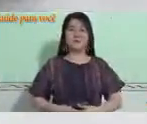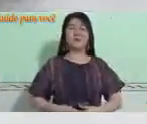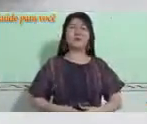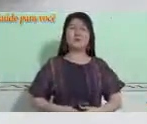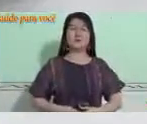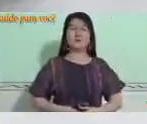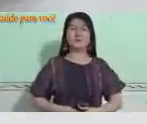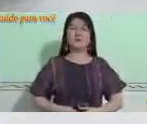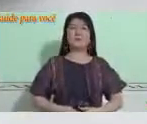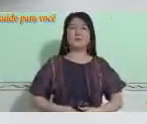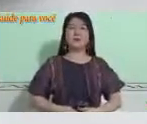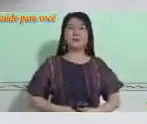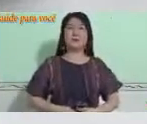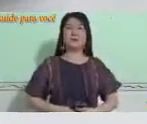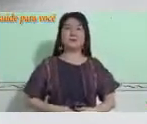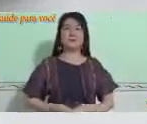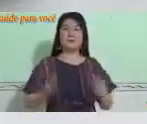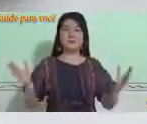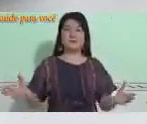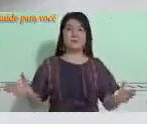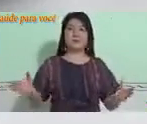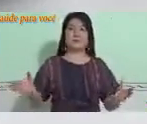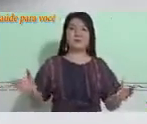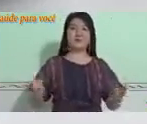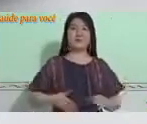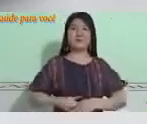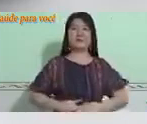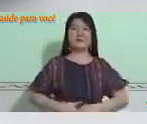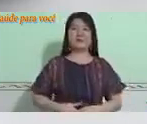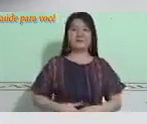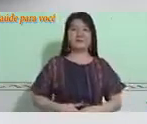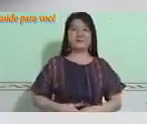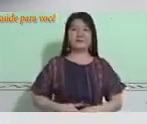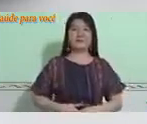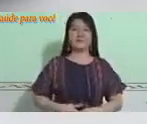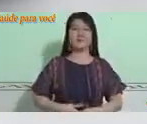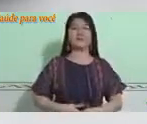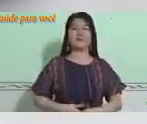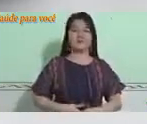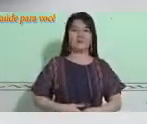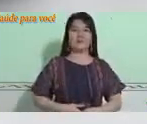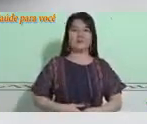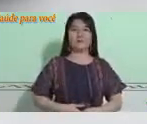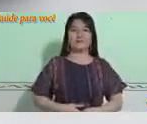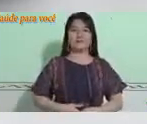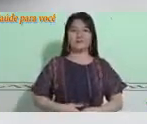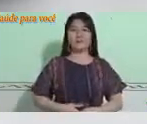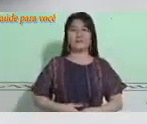de concentração, memória e de atenção, dois pontos: formigamento nas pernas.